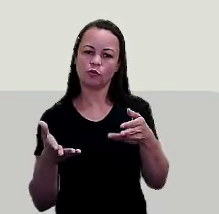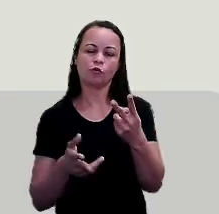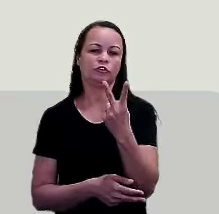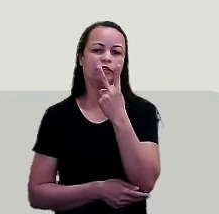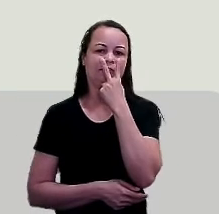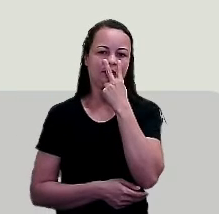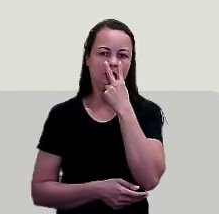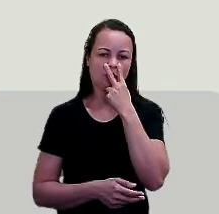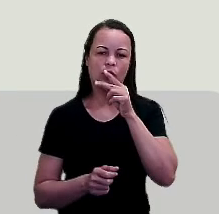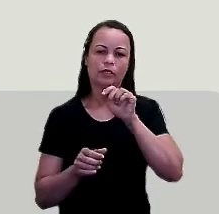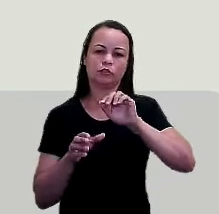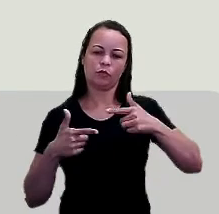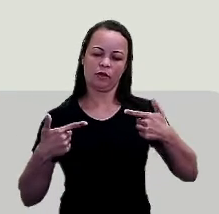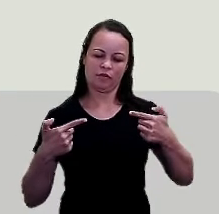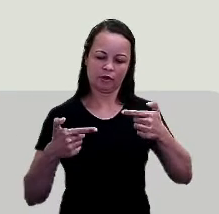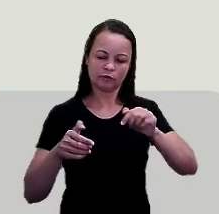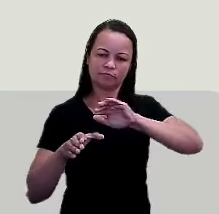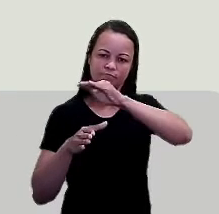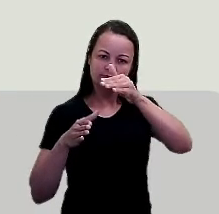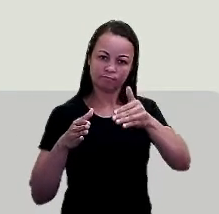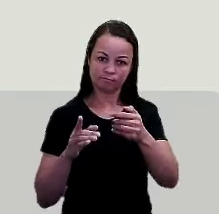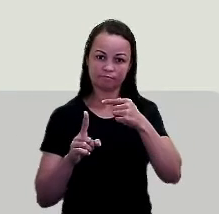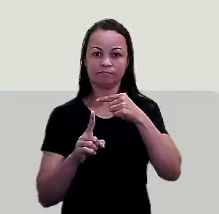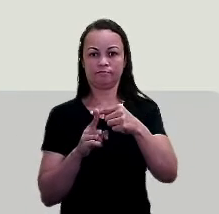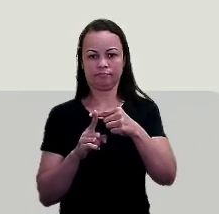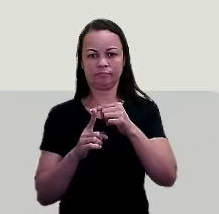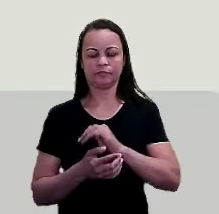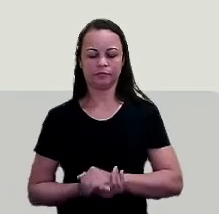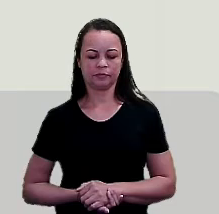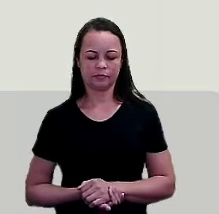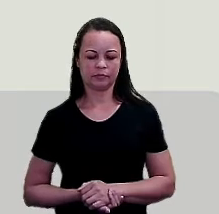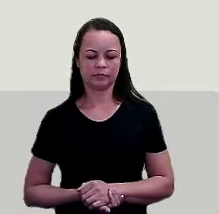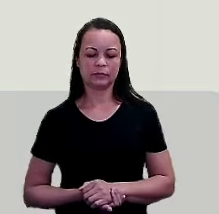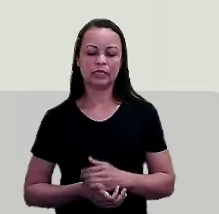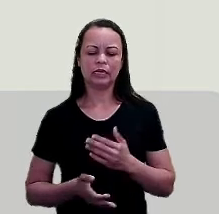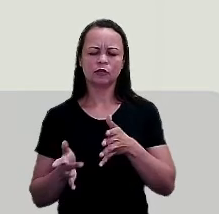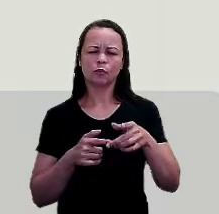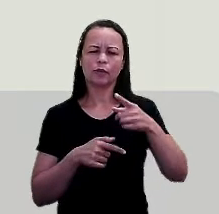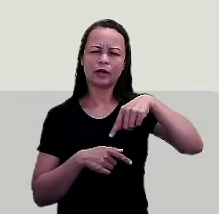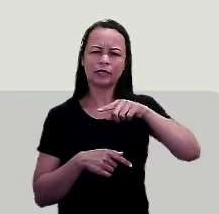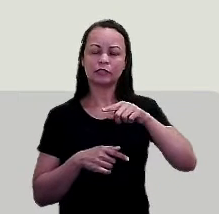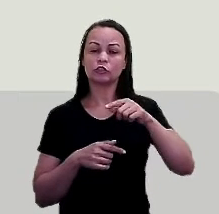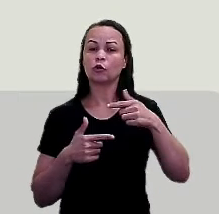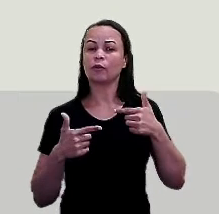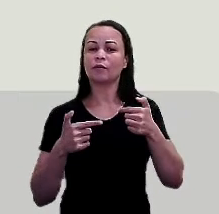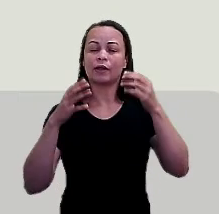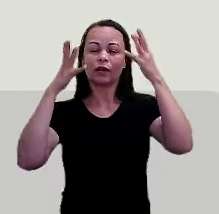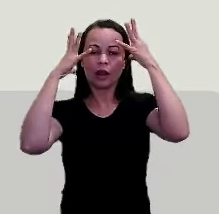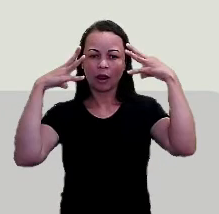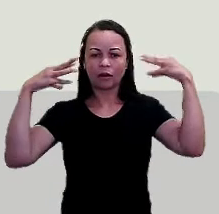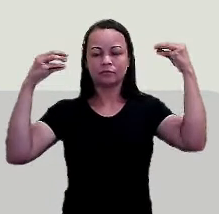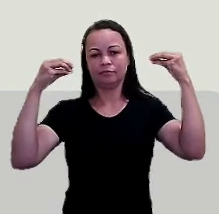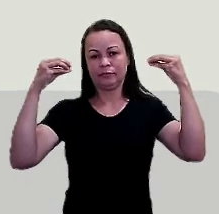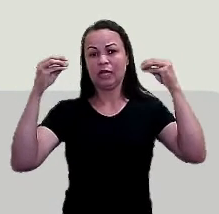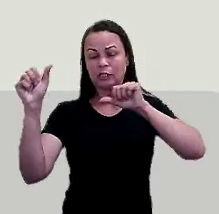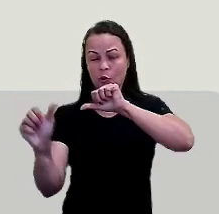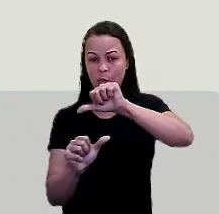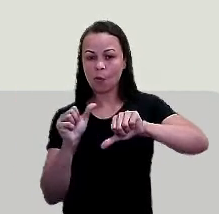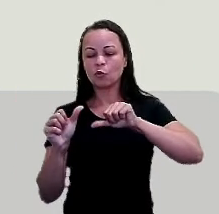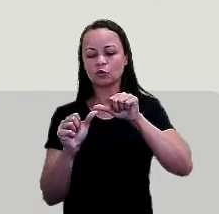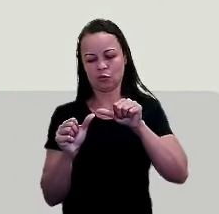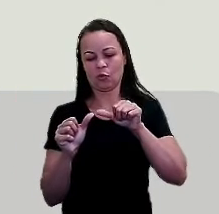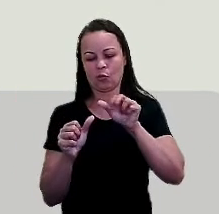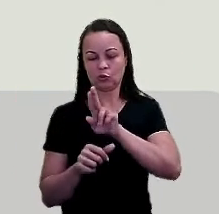Tabocas. Então, a gente começou a entender a evolução, né? Saímos de povoado,